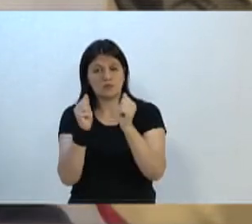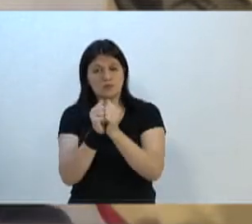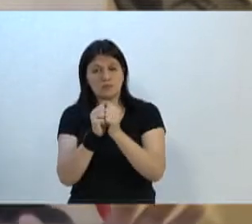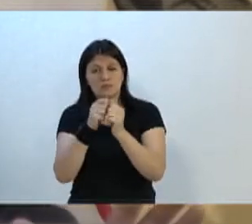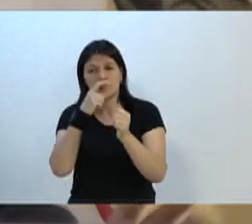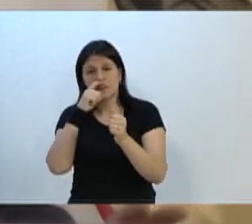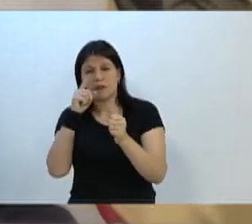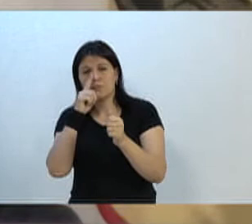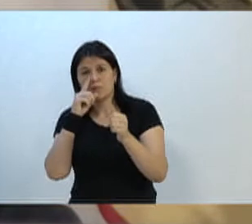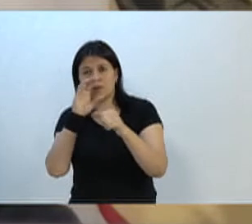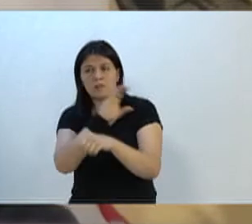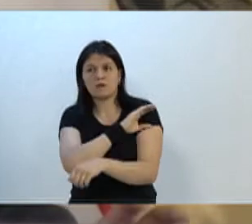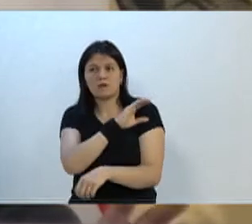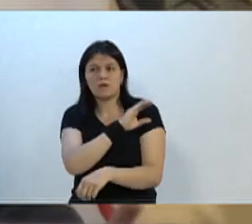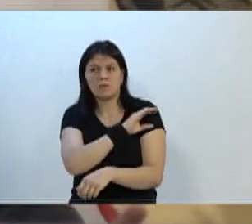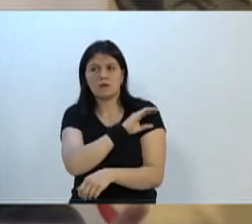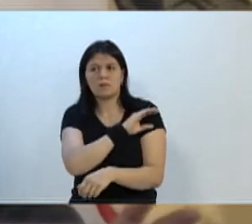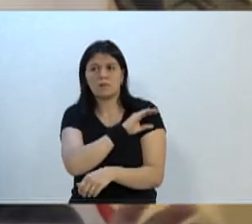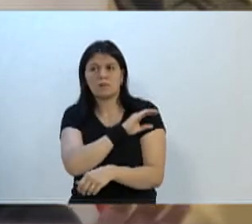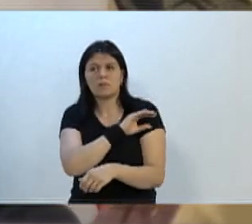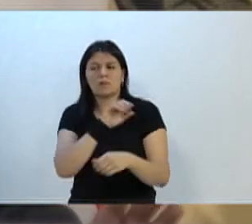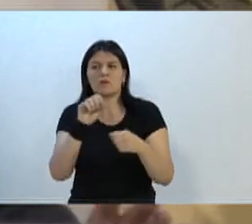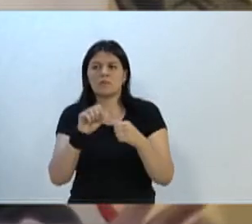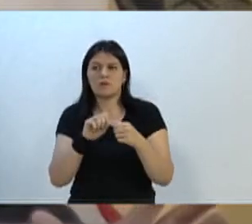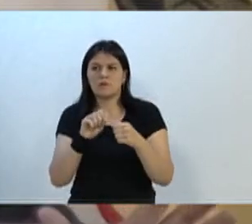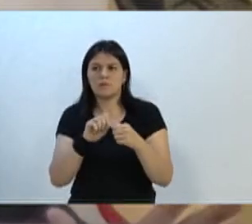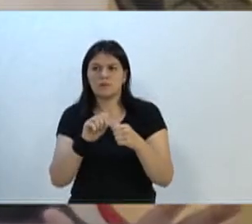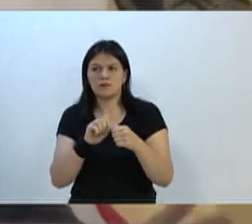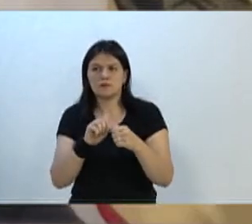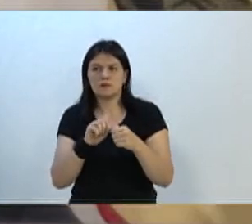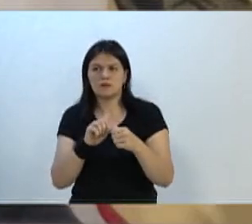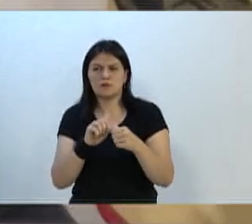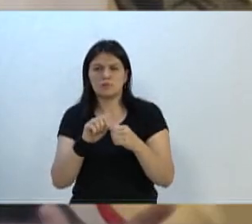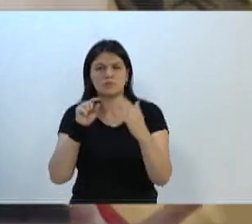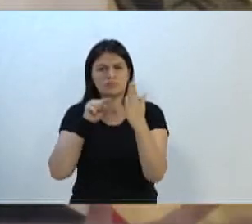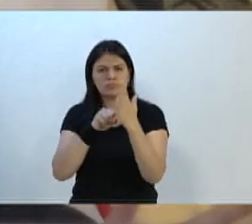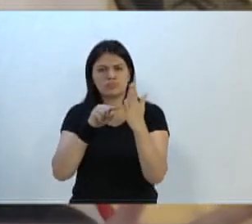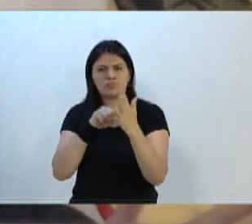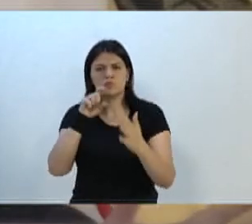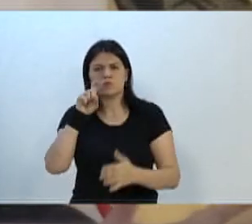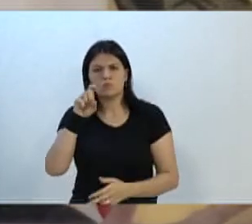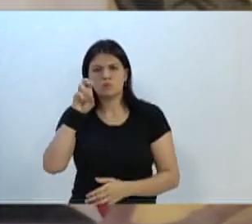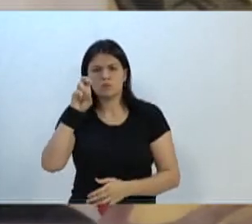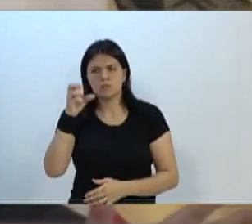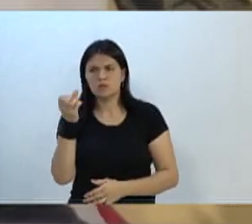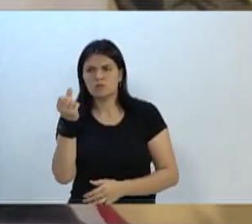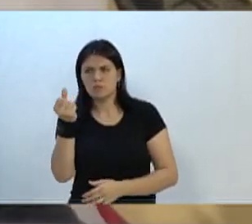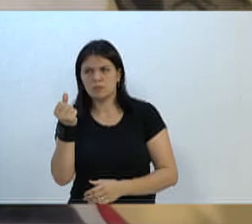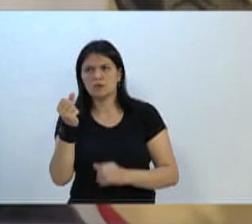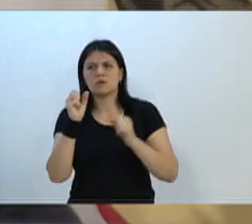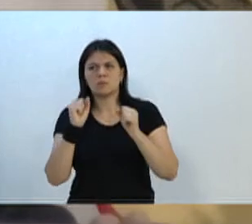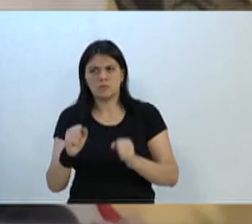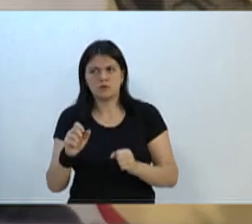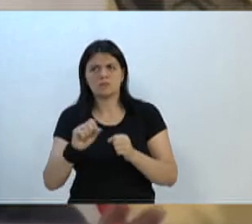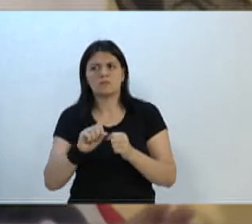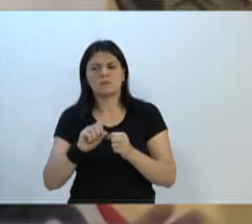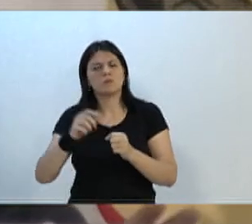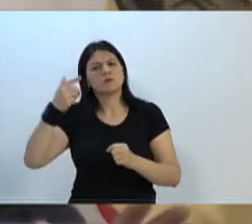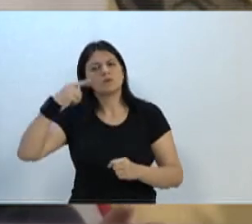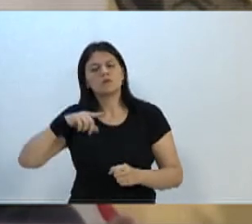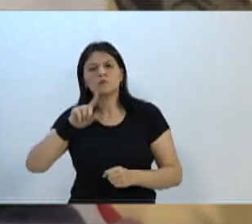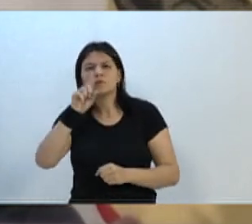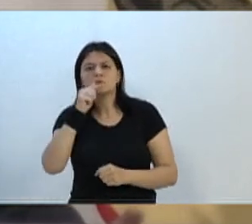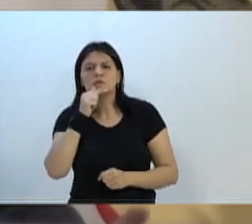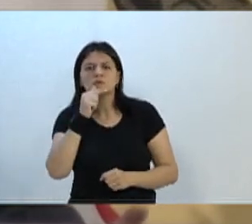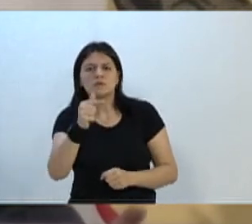da creche fazendo protocolos no 156 que todos nós podemos fazer conseguimos em